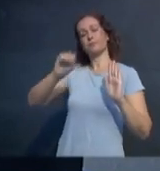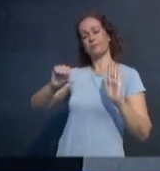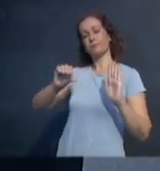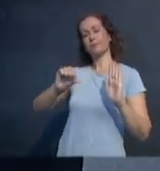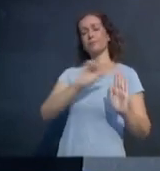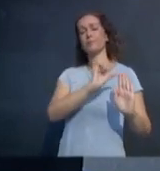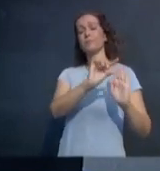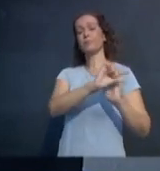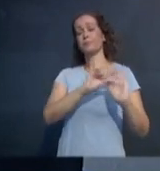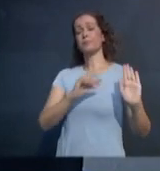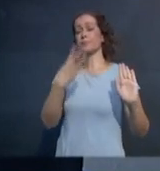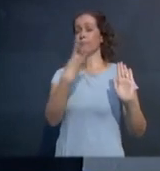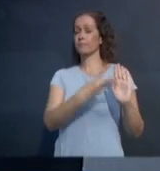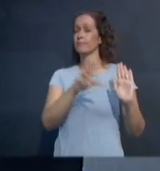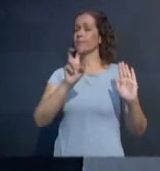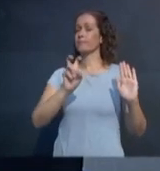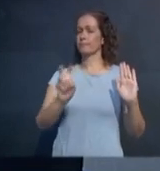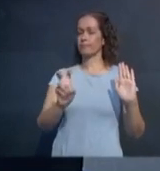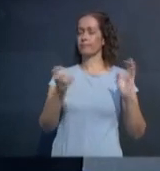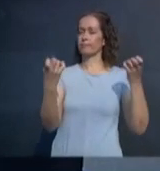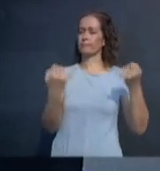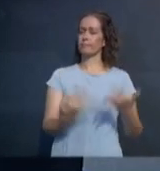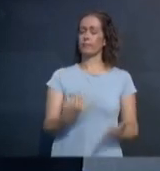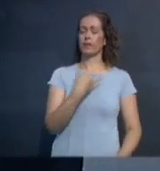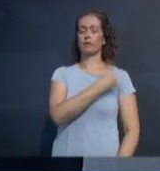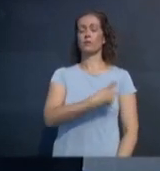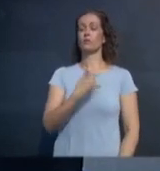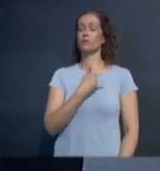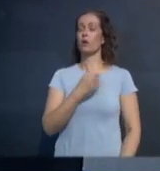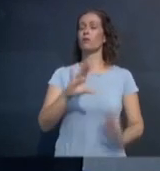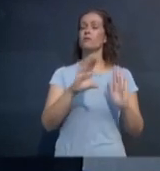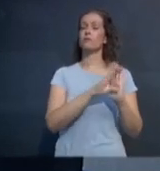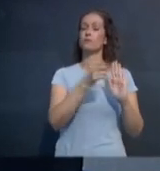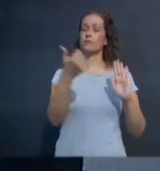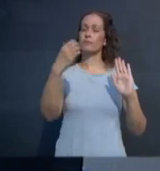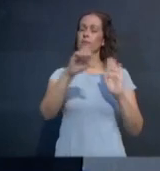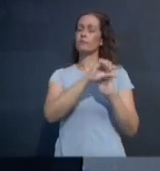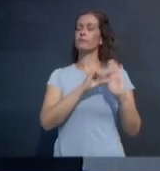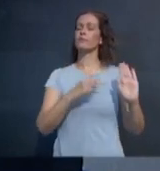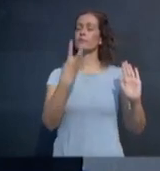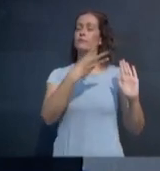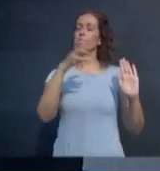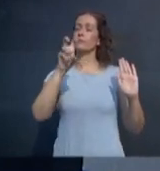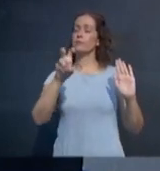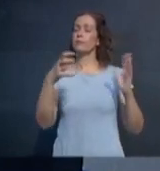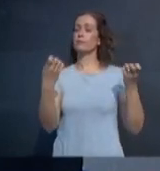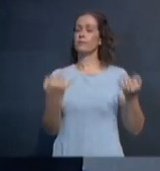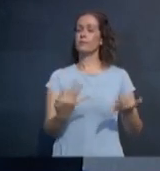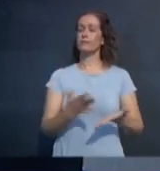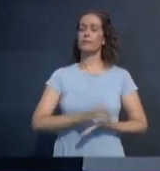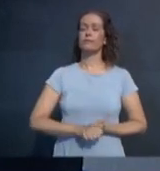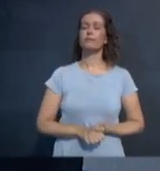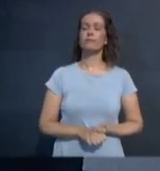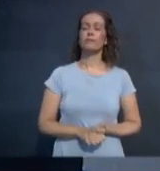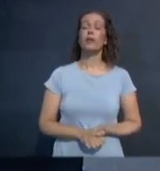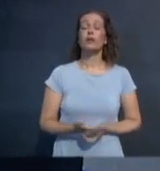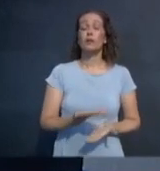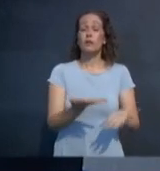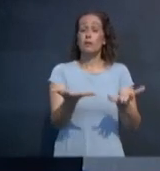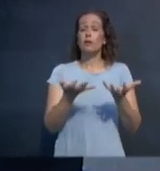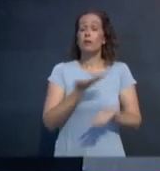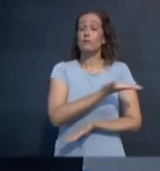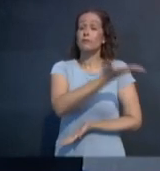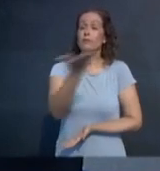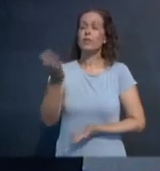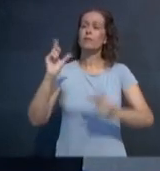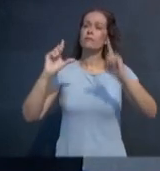verso 35. João 19, verso 35, diz assim: eu quero que vocês hoje saiam